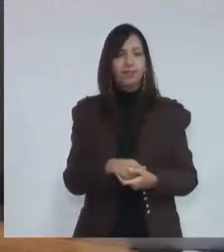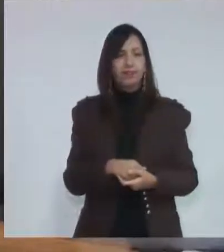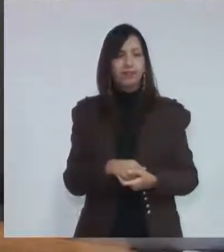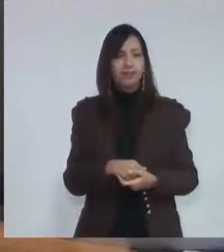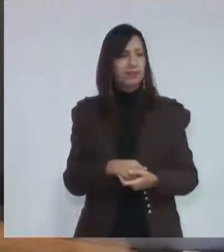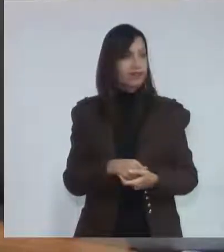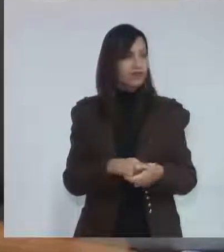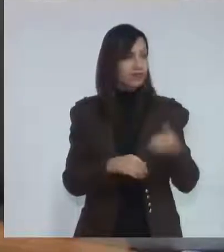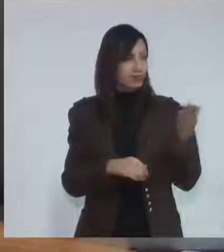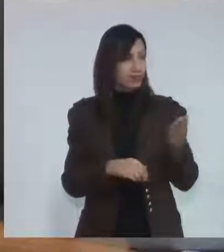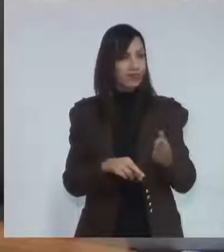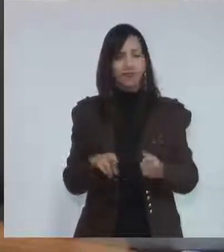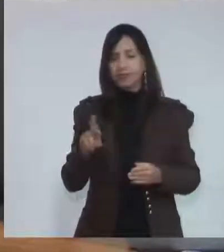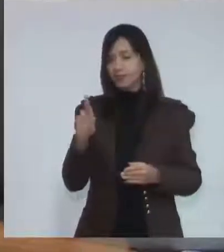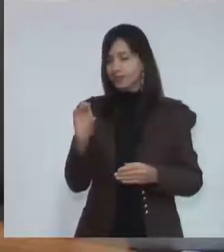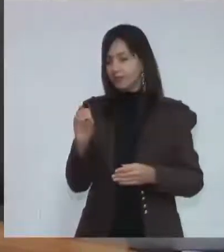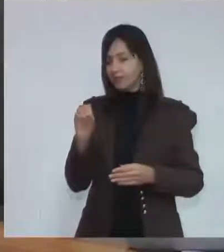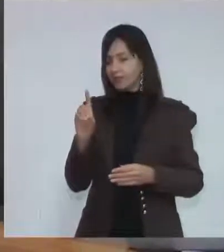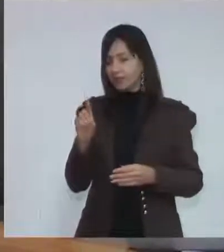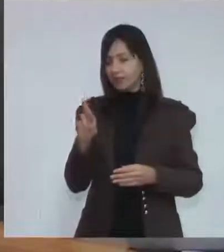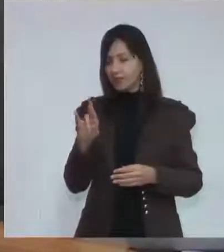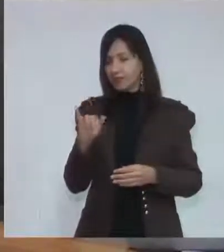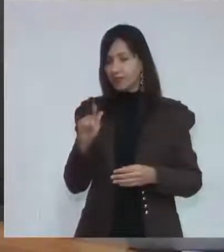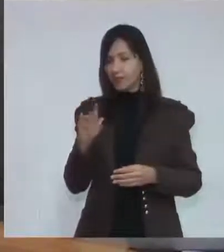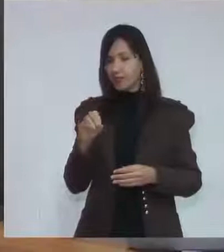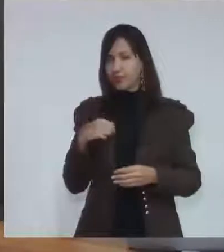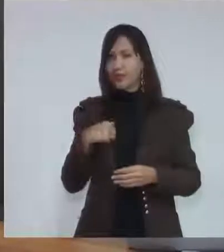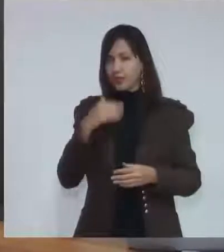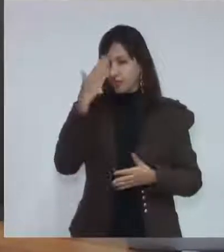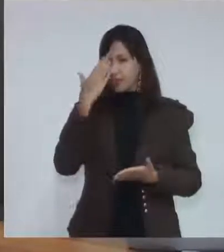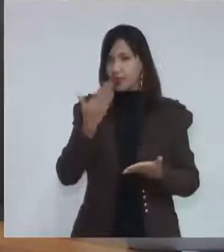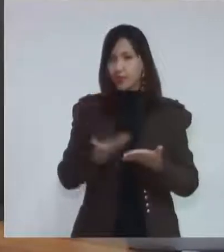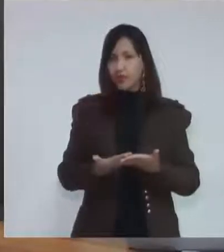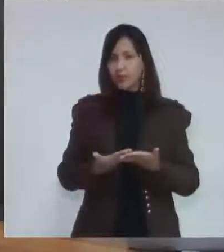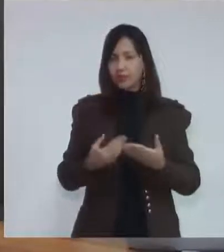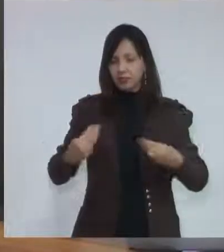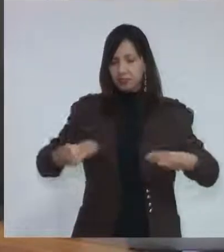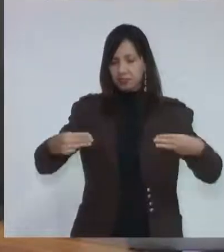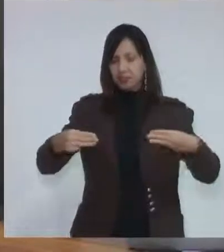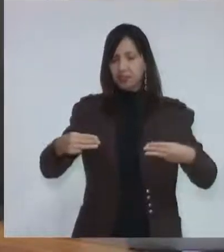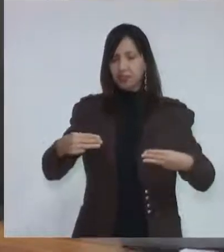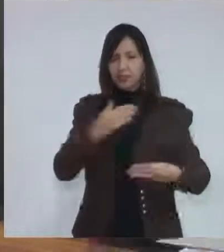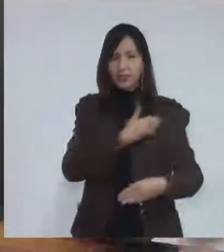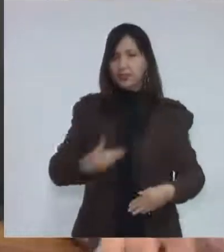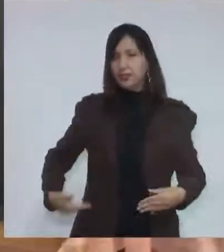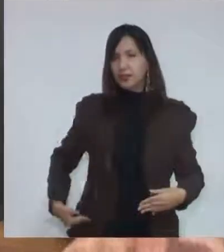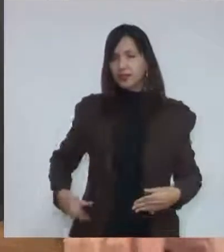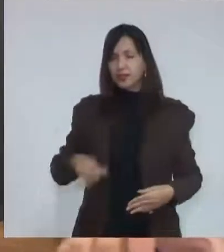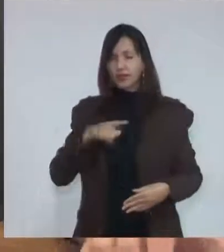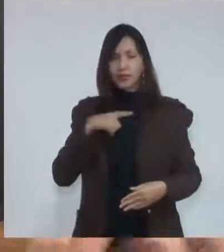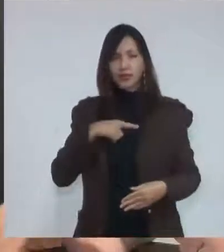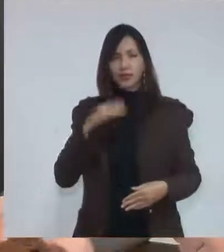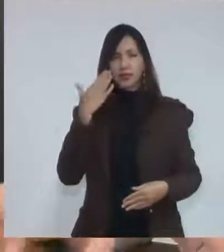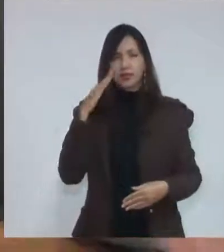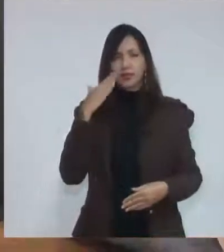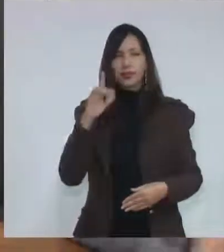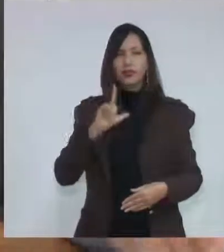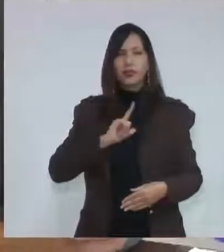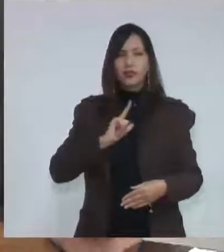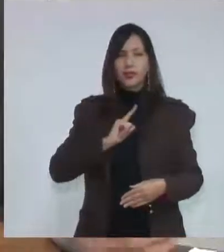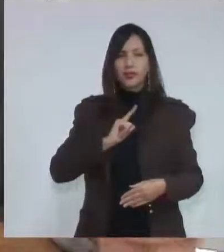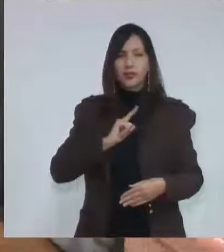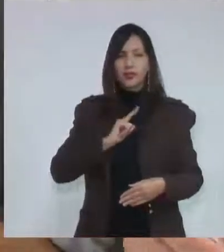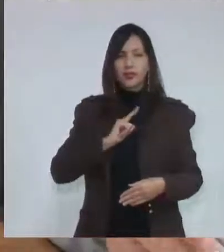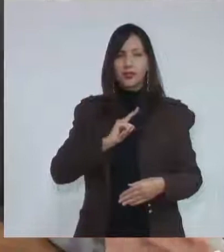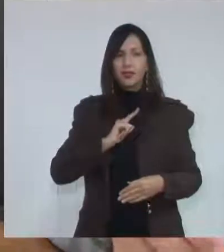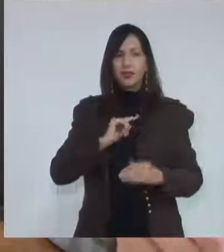Rodrigo, de fato, eu acho que aí o Ministério Público teve um entendimento